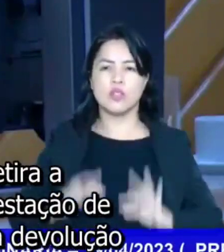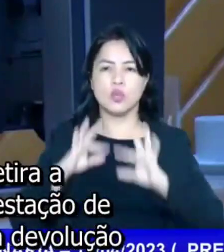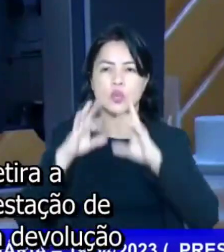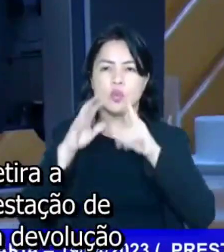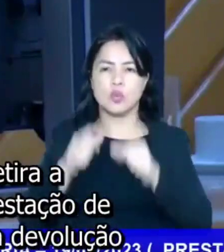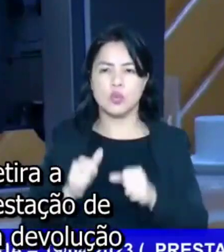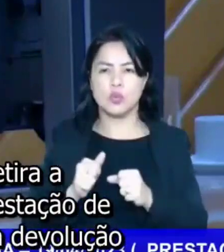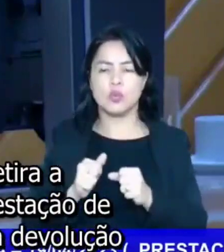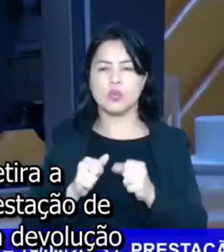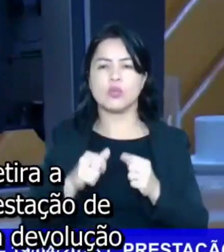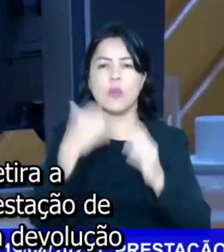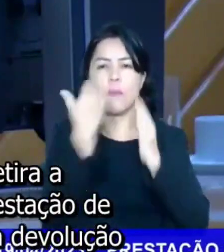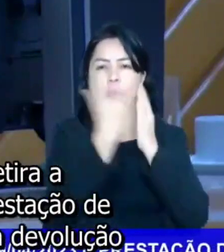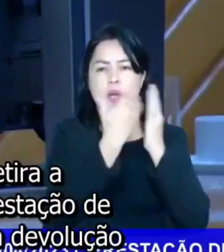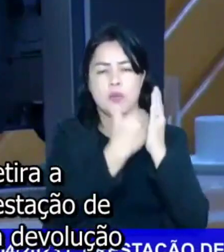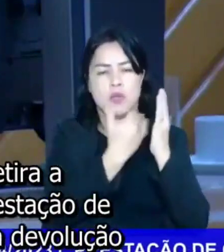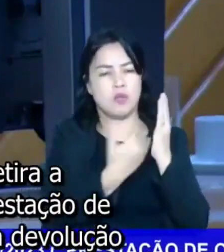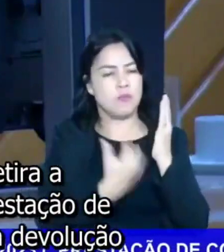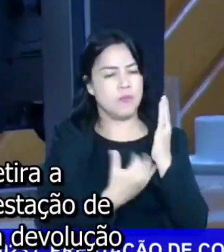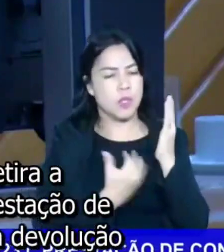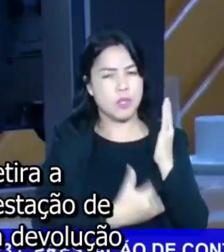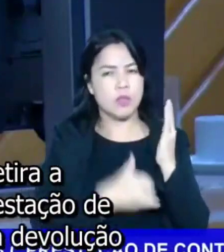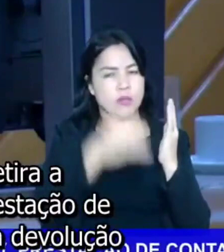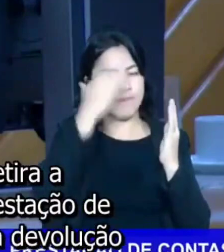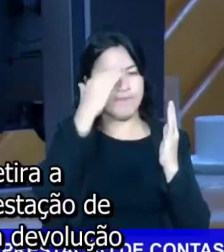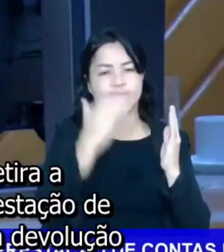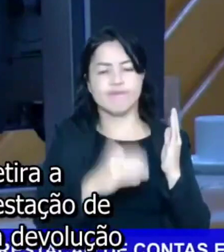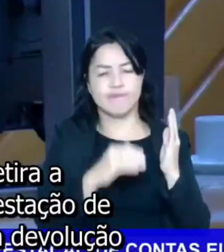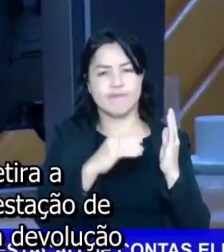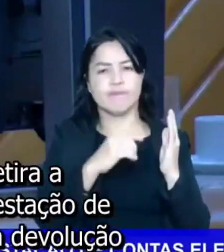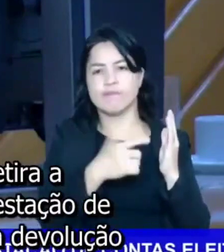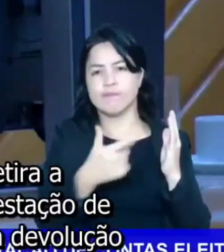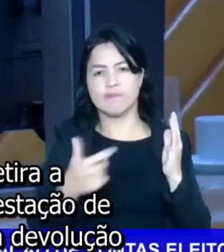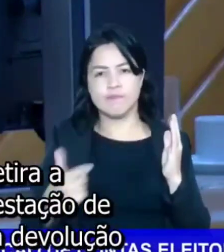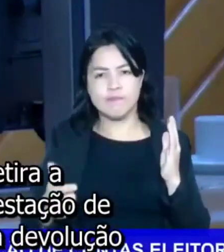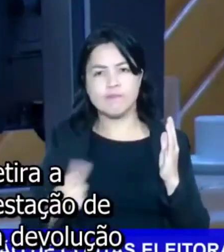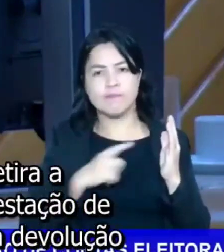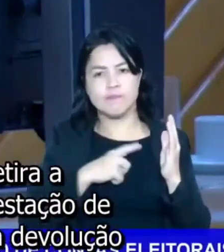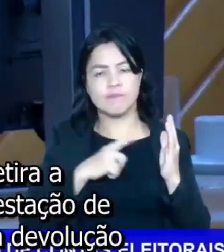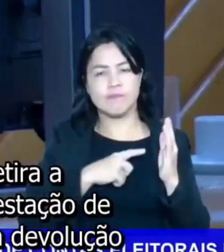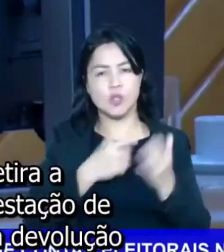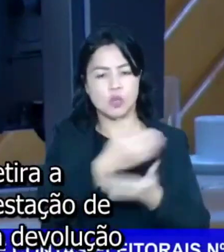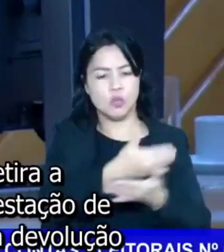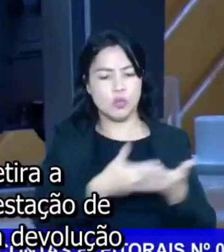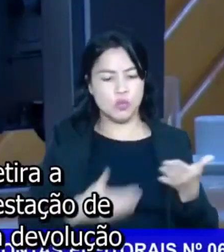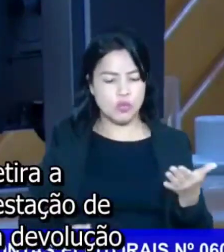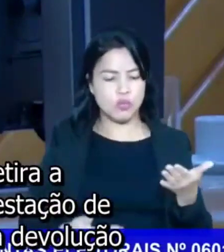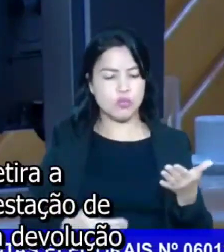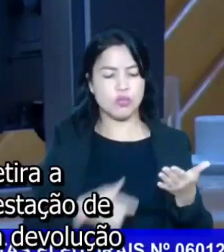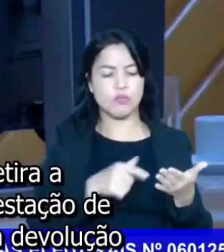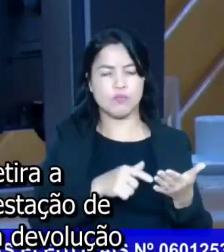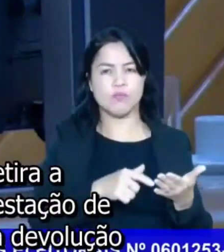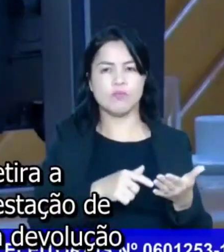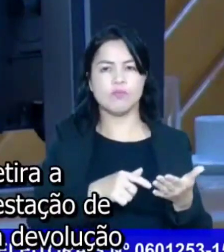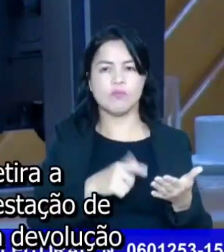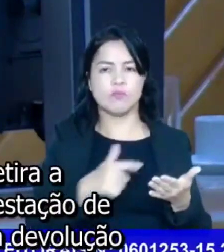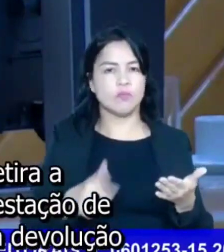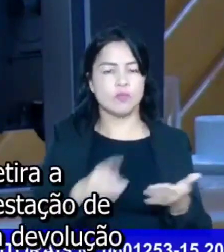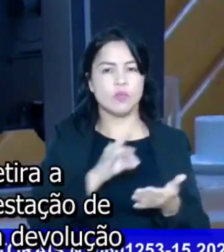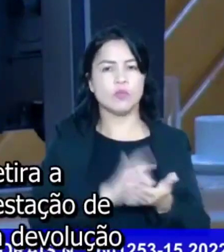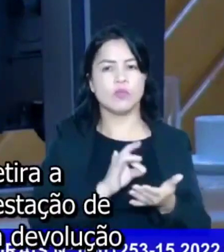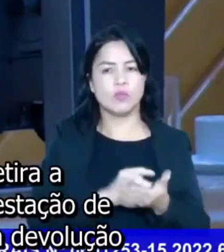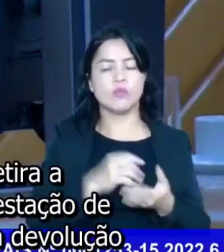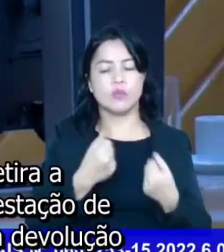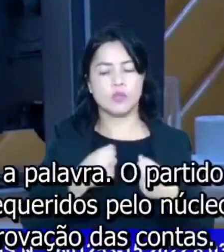retira a credibilidade esperada, ou que é esperada do prestador de contas, e enseja a desaprovação